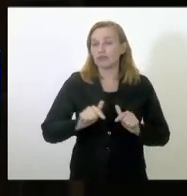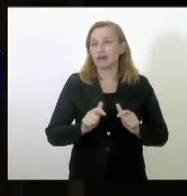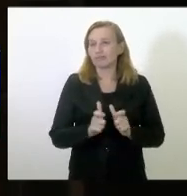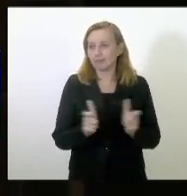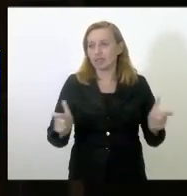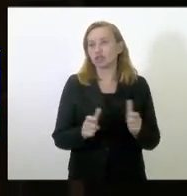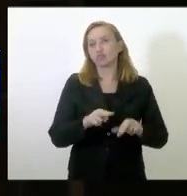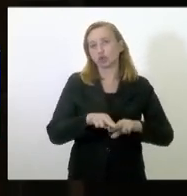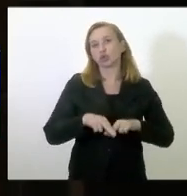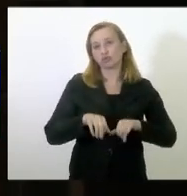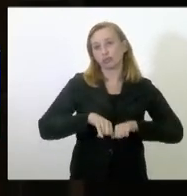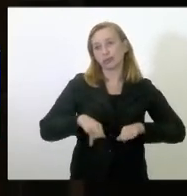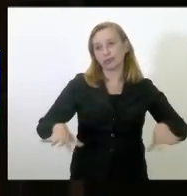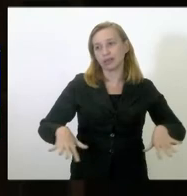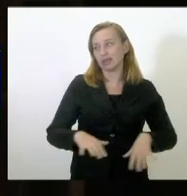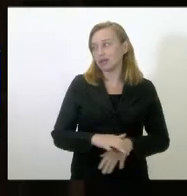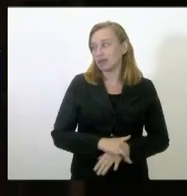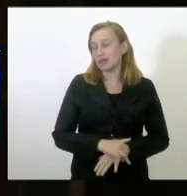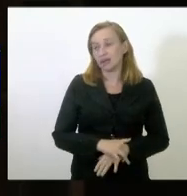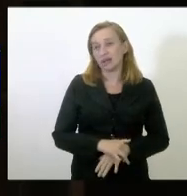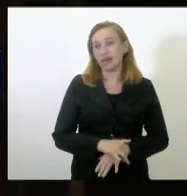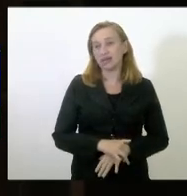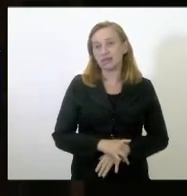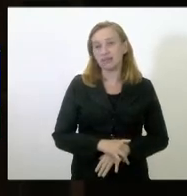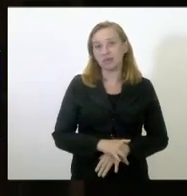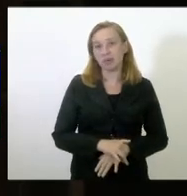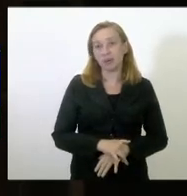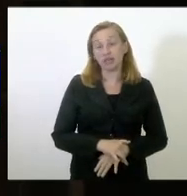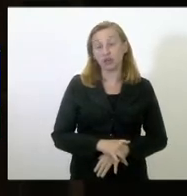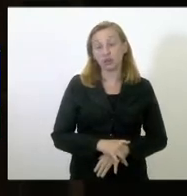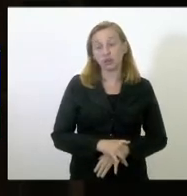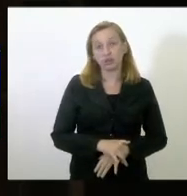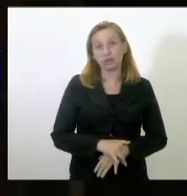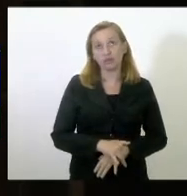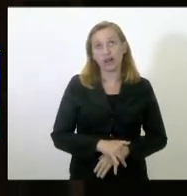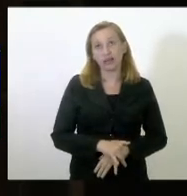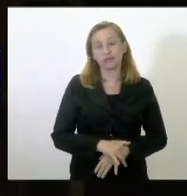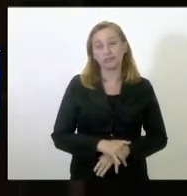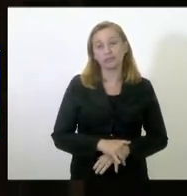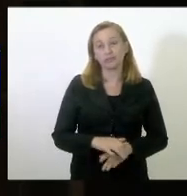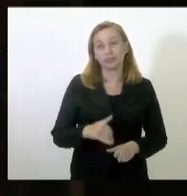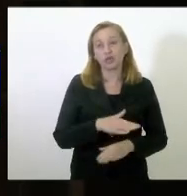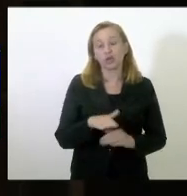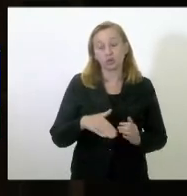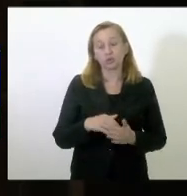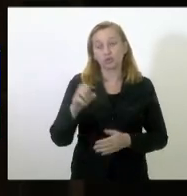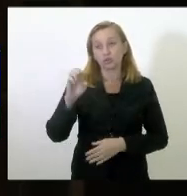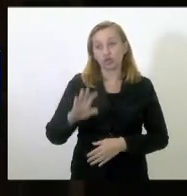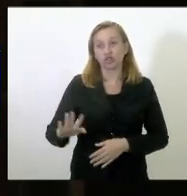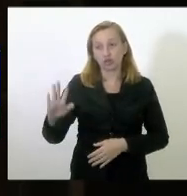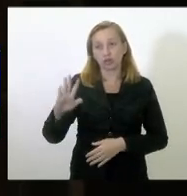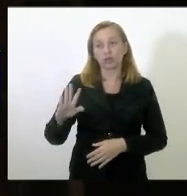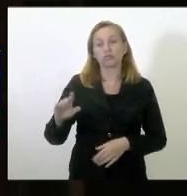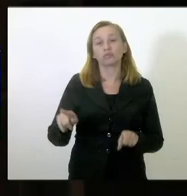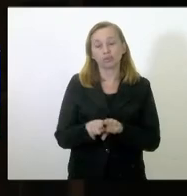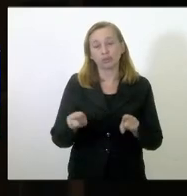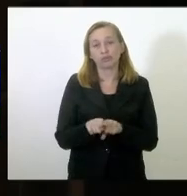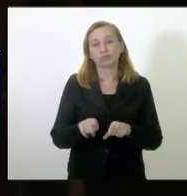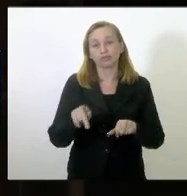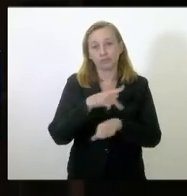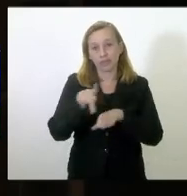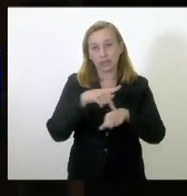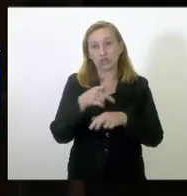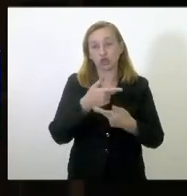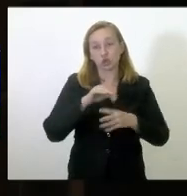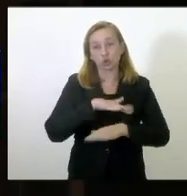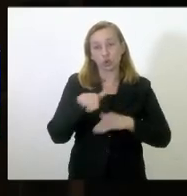pandemia. Ela realmente não foi isso aqui no Brasil, foi em todos os estados, em todos os países, né, todos. Você